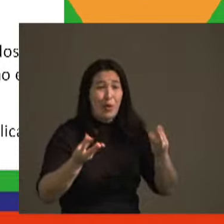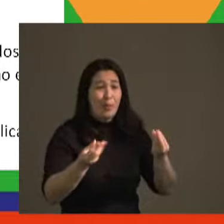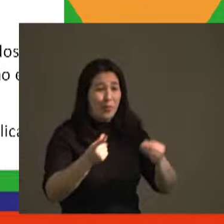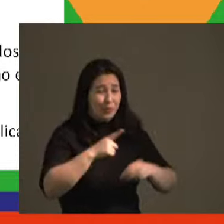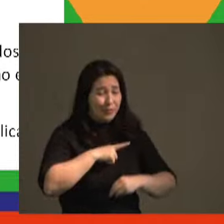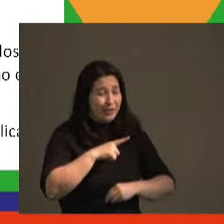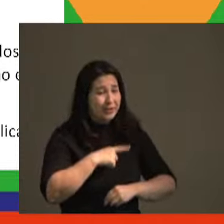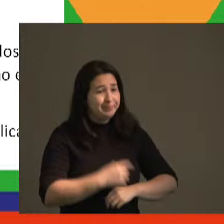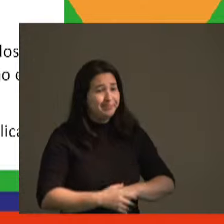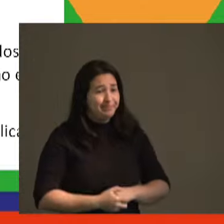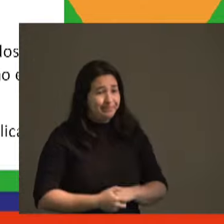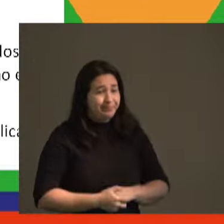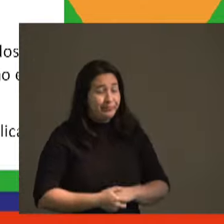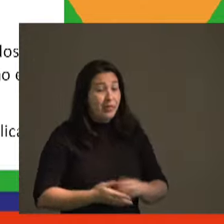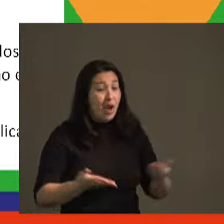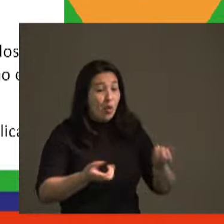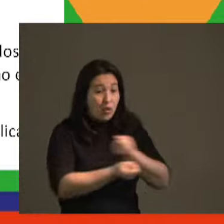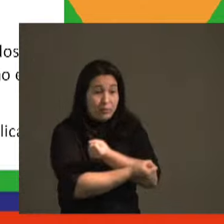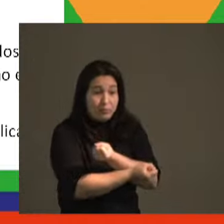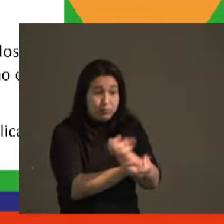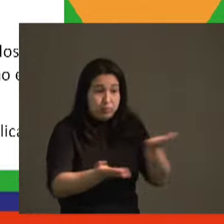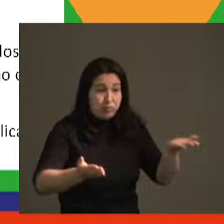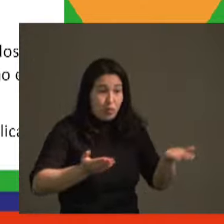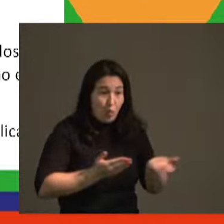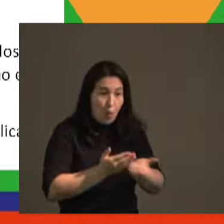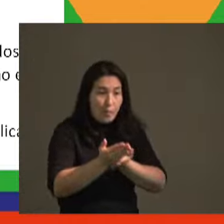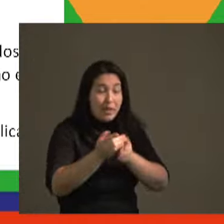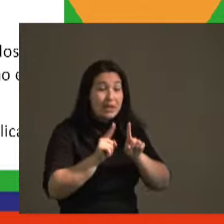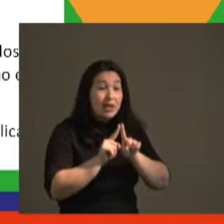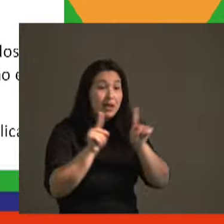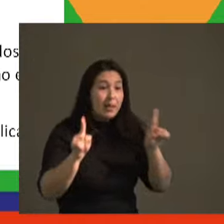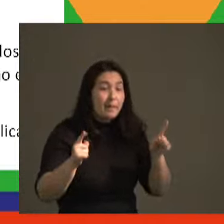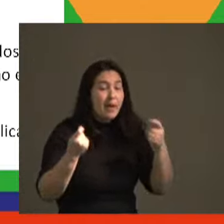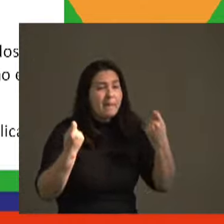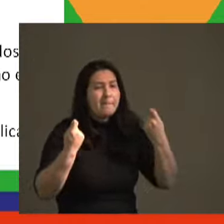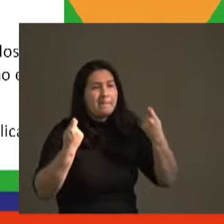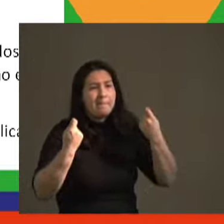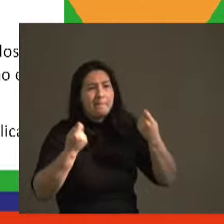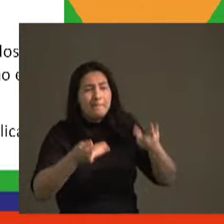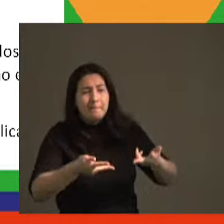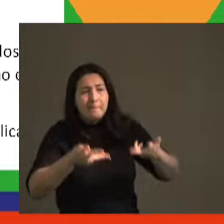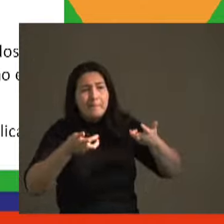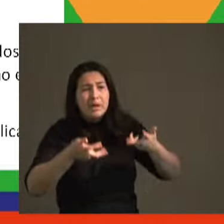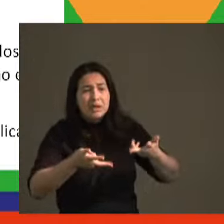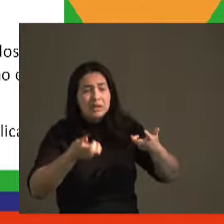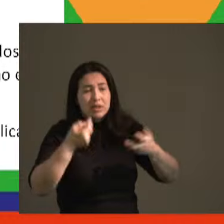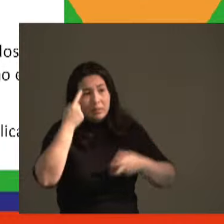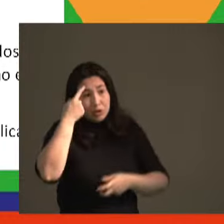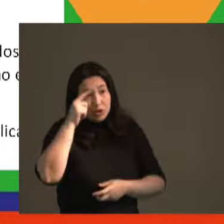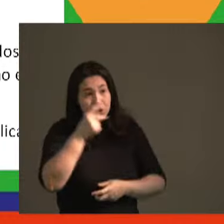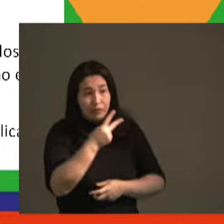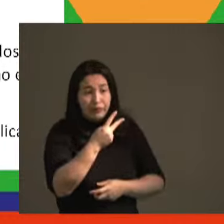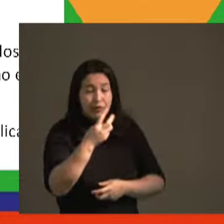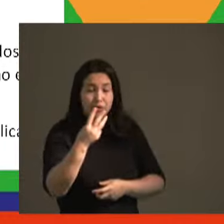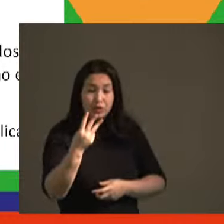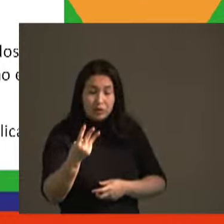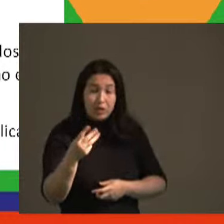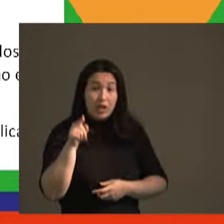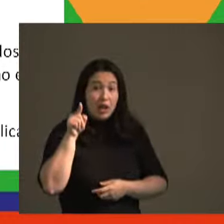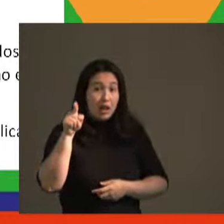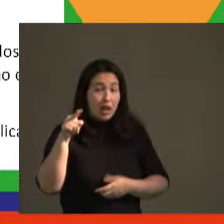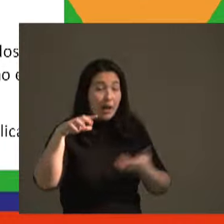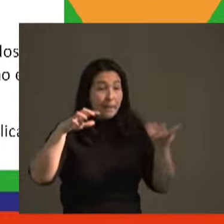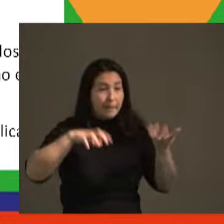Né? Tivemos o lançamento, acho que a maioria que acompanhou, mas está no YouTube, no último dia 23, com o Palácio do